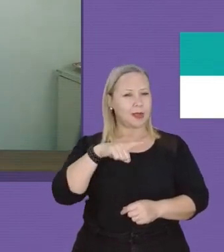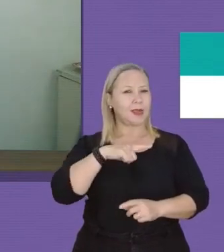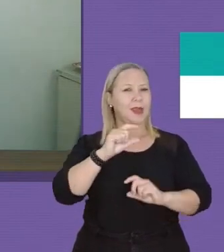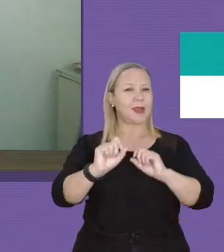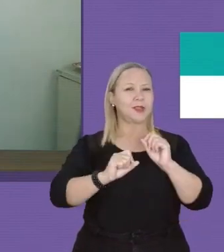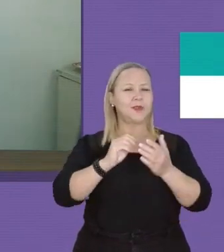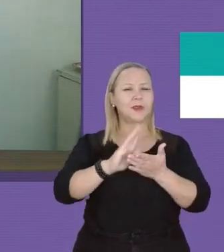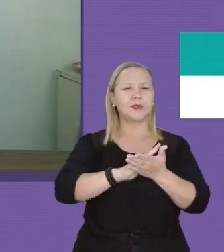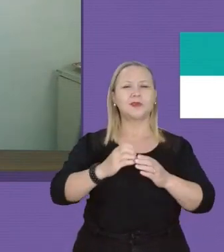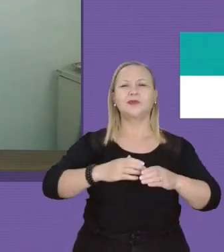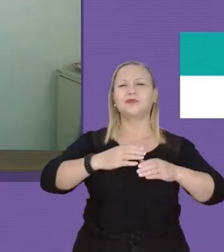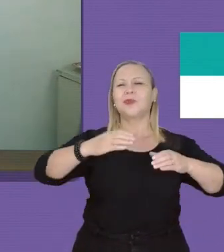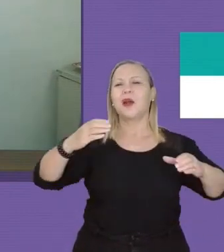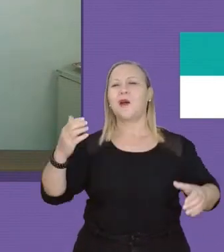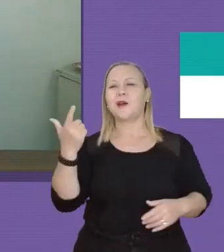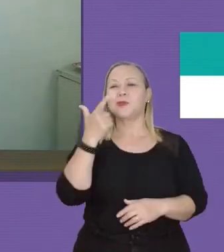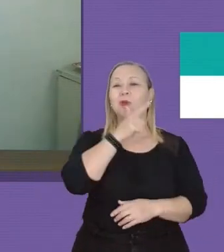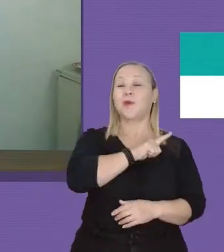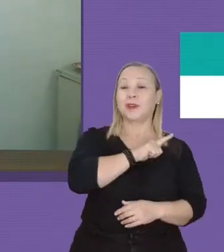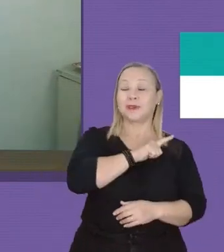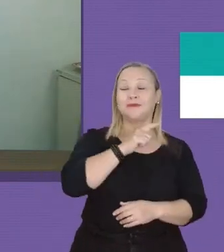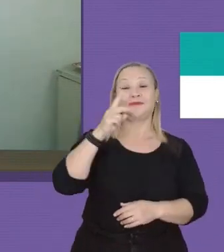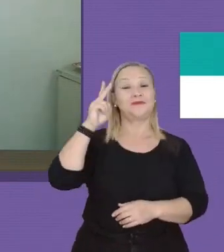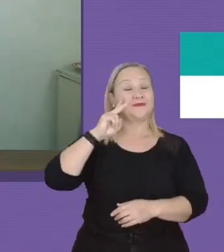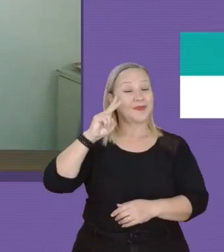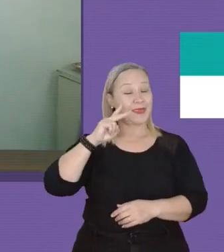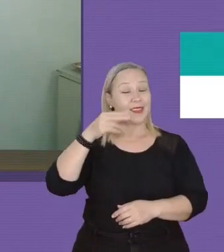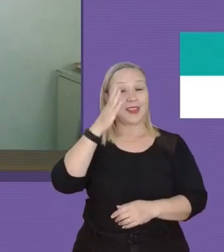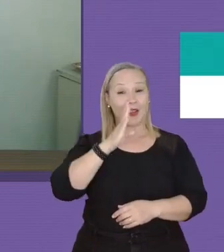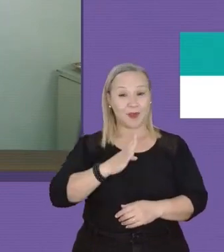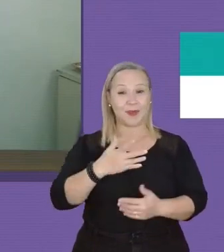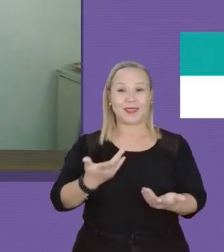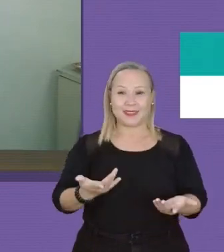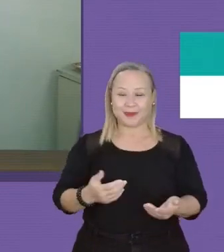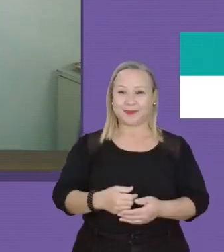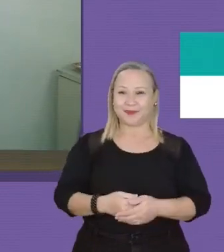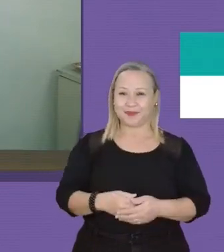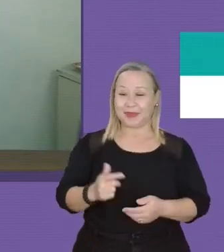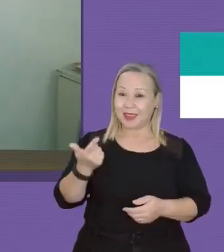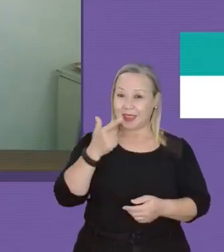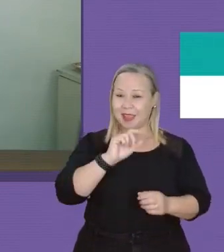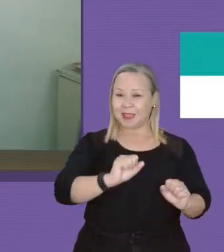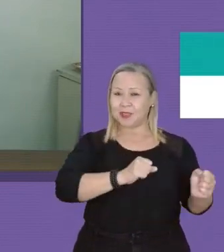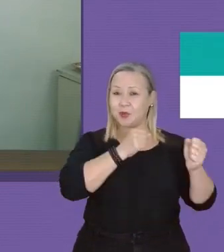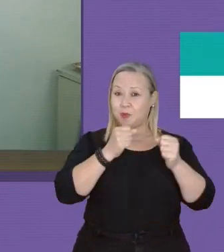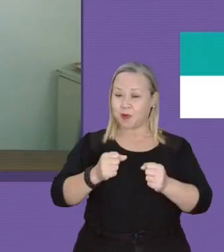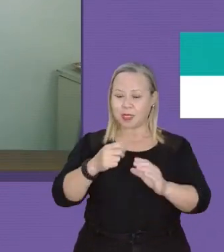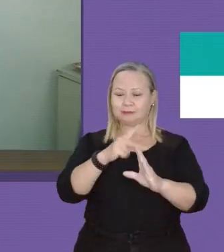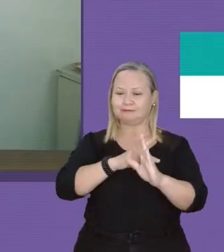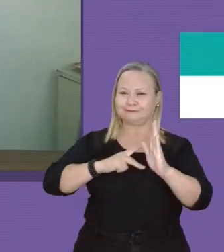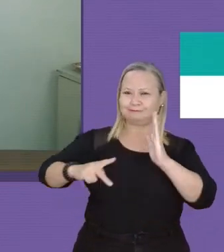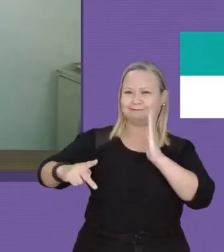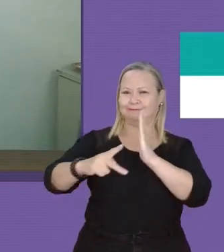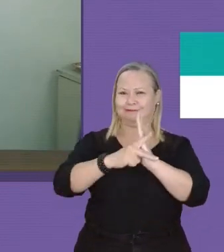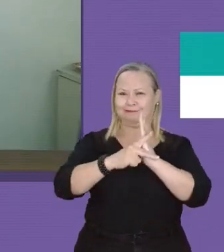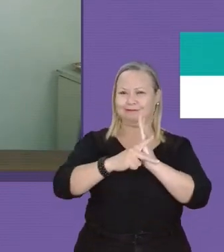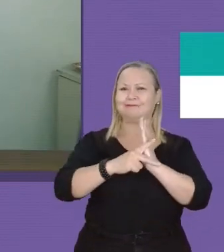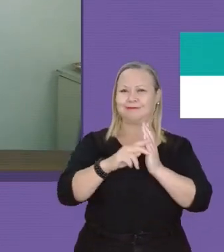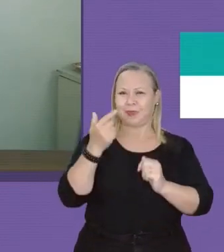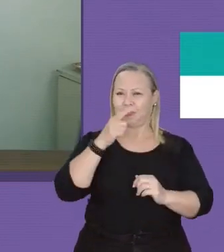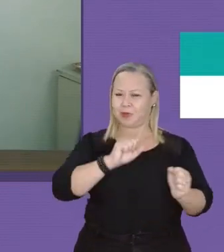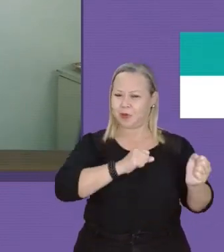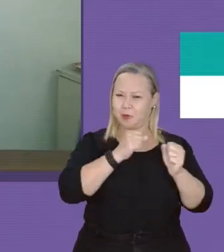suas maiores conquistas na história do Brasil. Alcançaram poder e protagonismo,